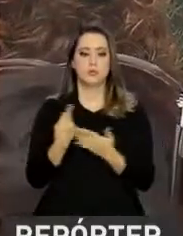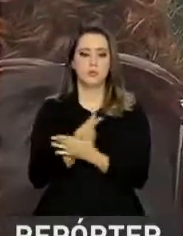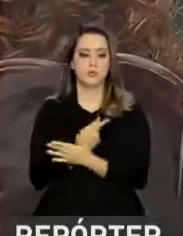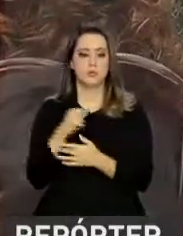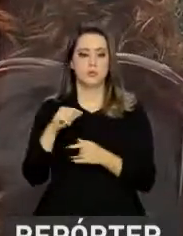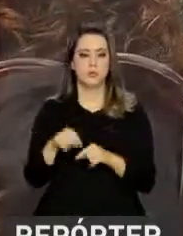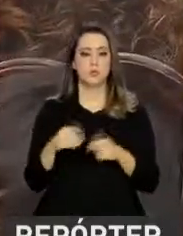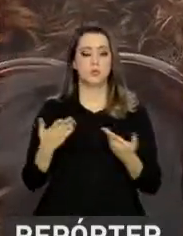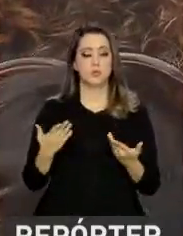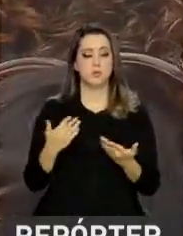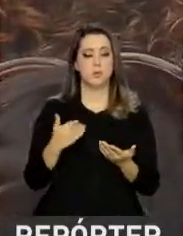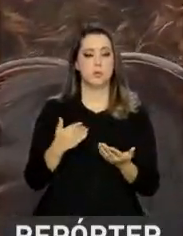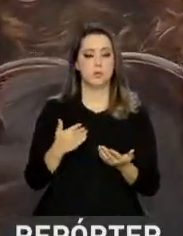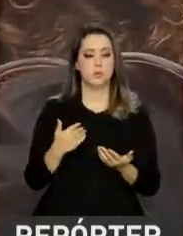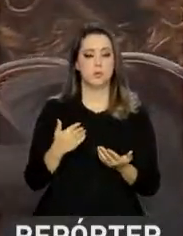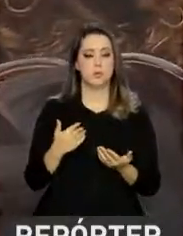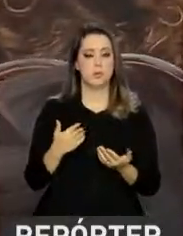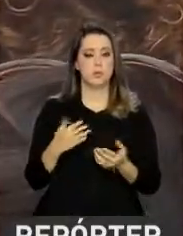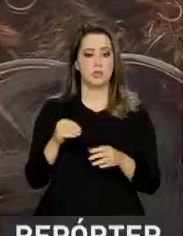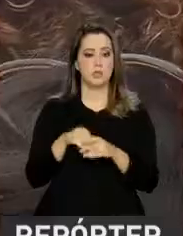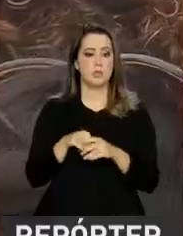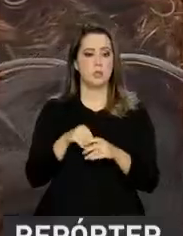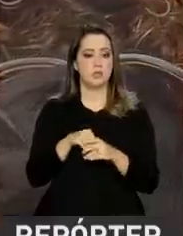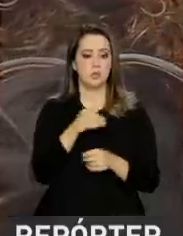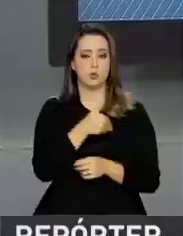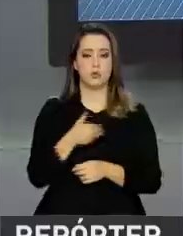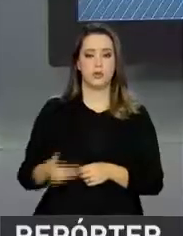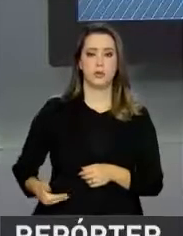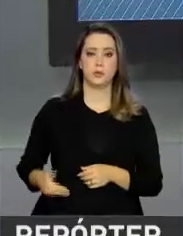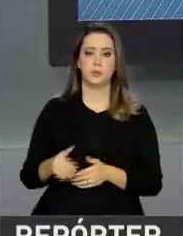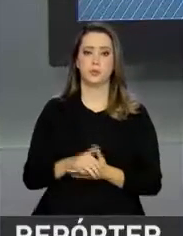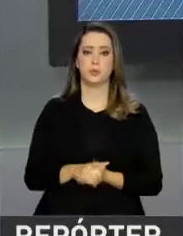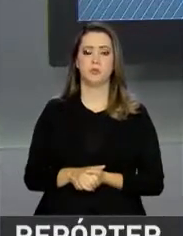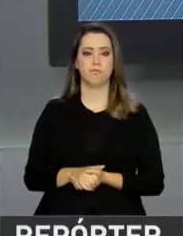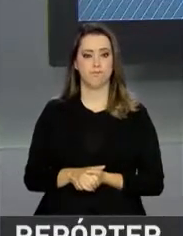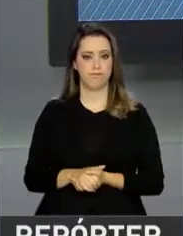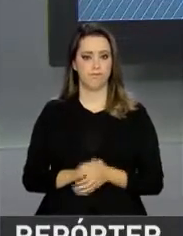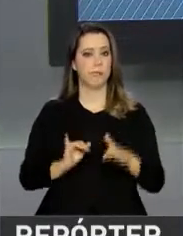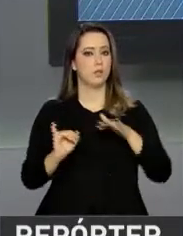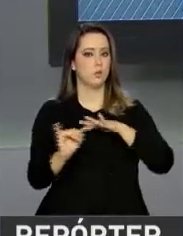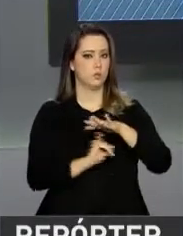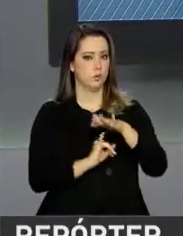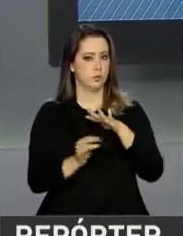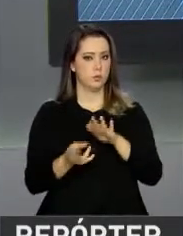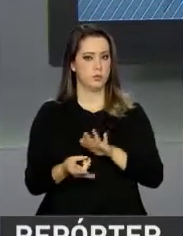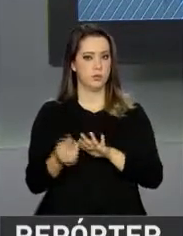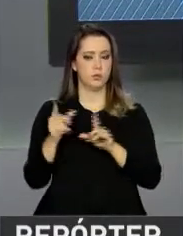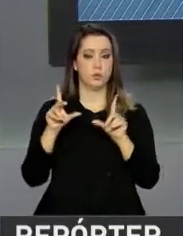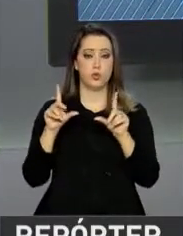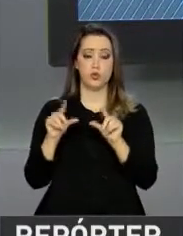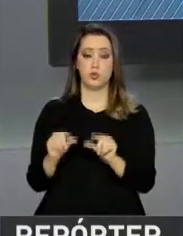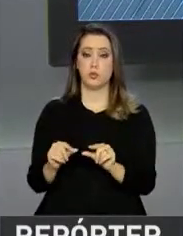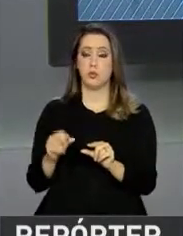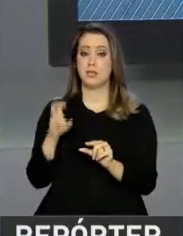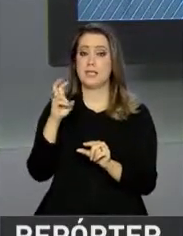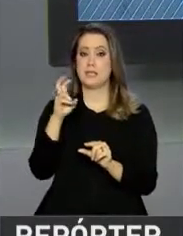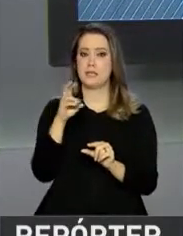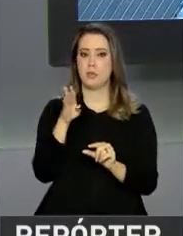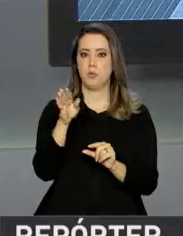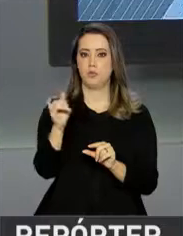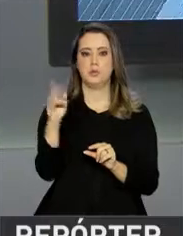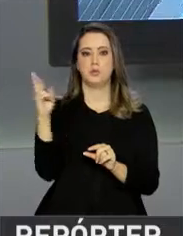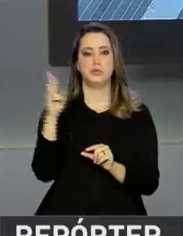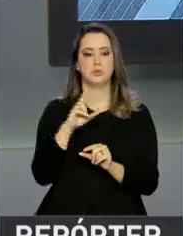conduzidos ainda internamente no governo as instituições financeiras reduziram em quase 5 bilhões